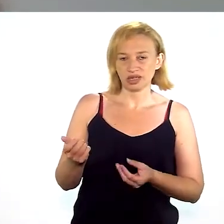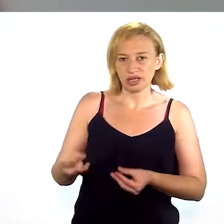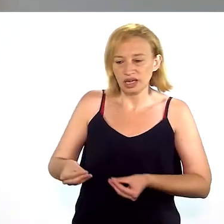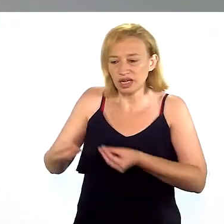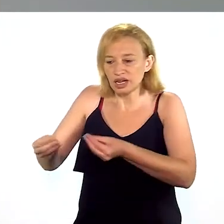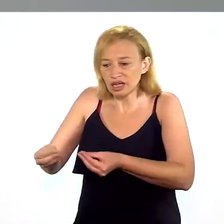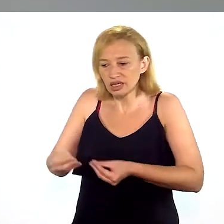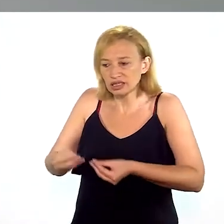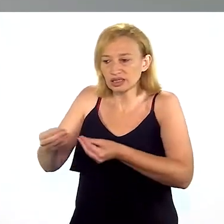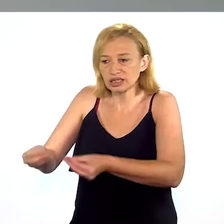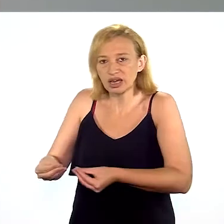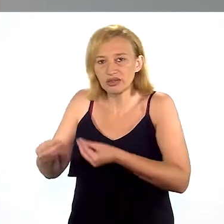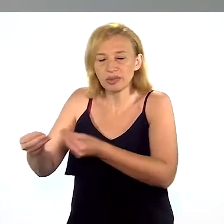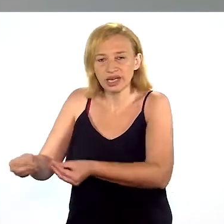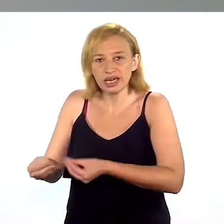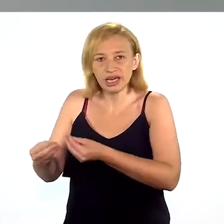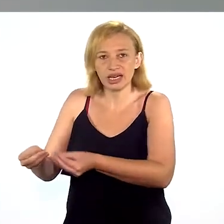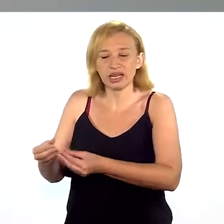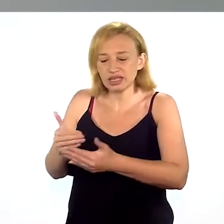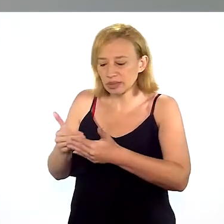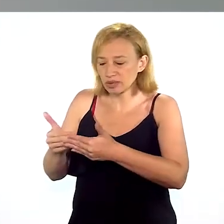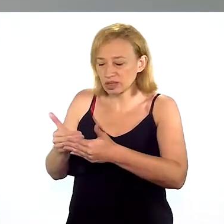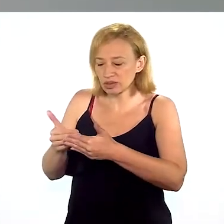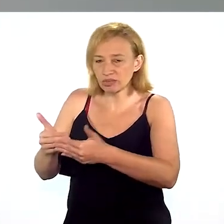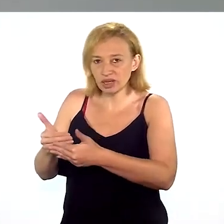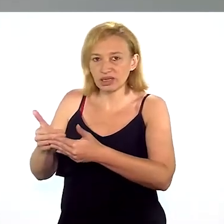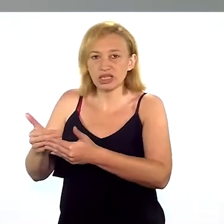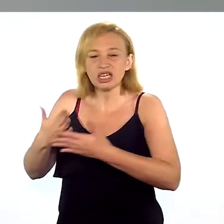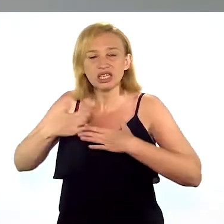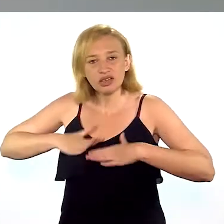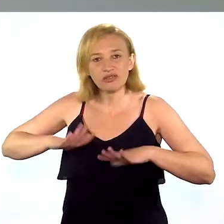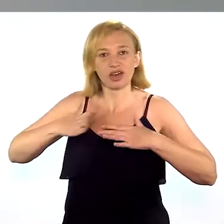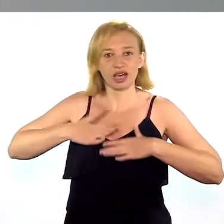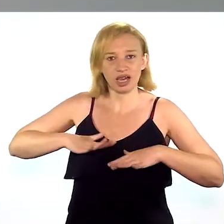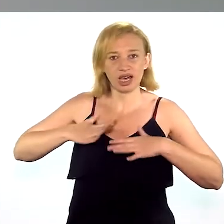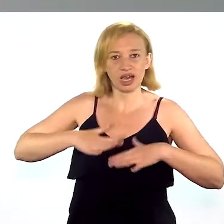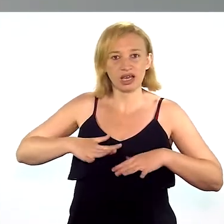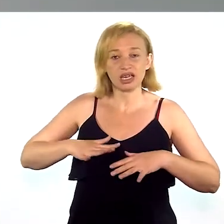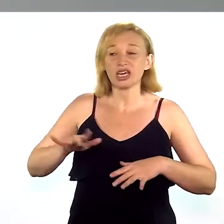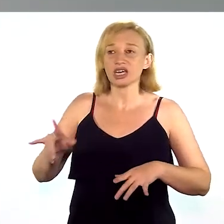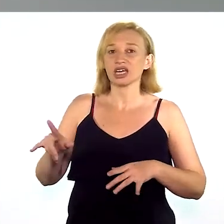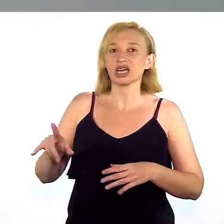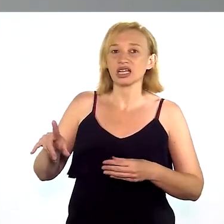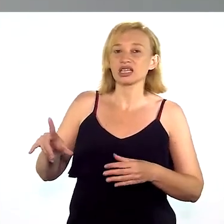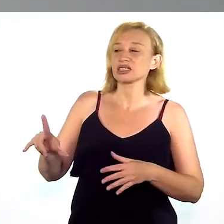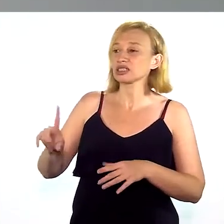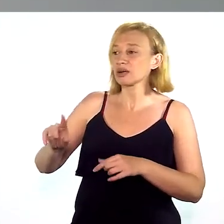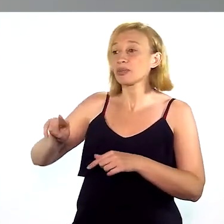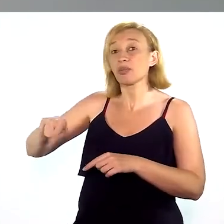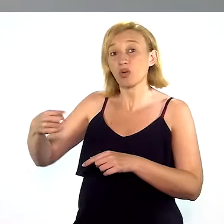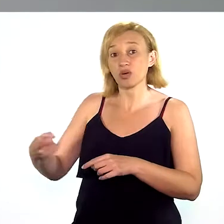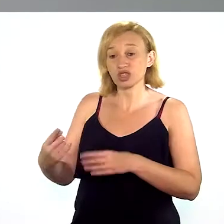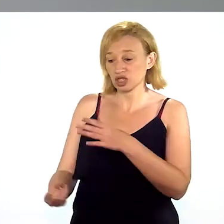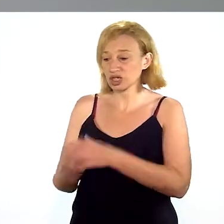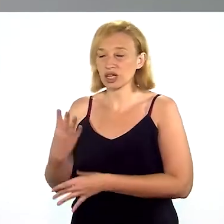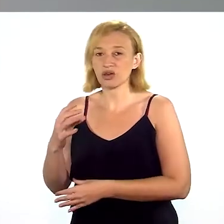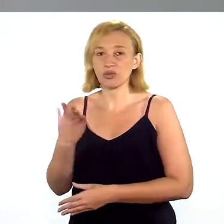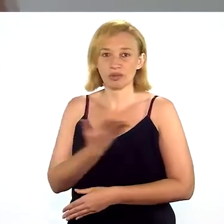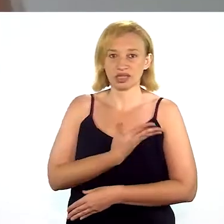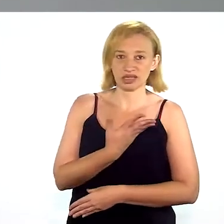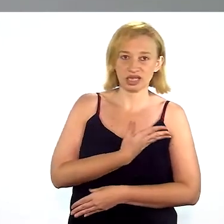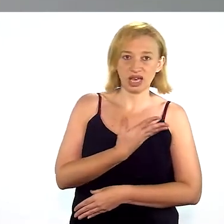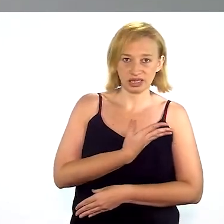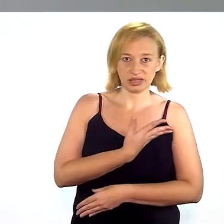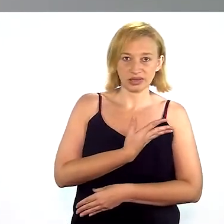quase que um museu na casa dela de itens desse brejo. E ele se aproxima dela muito lentamente. E eles desenvolvem uma amizade. Então,